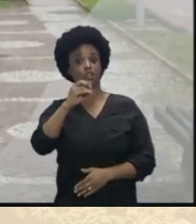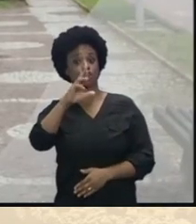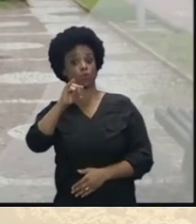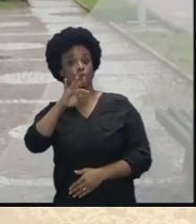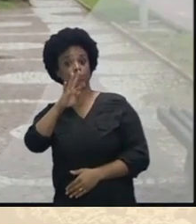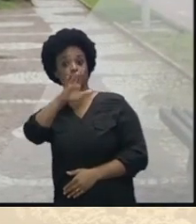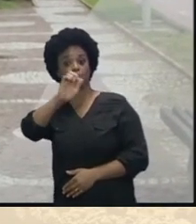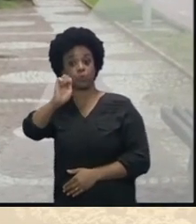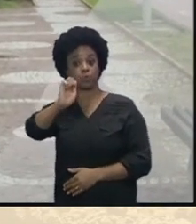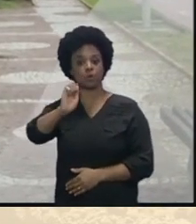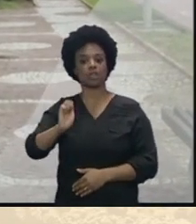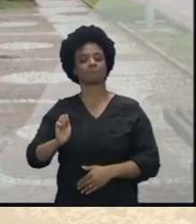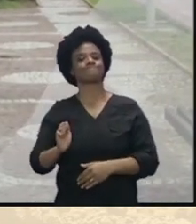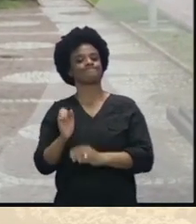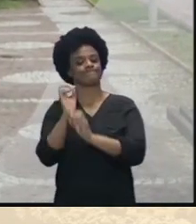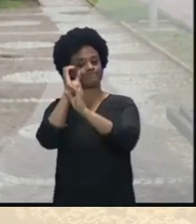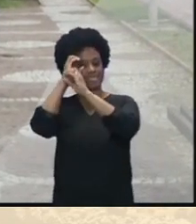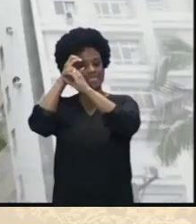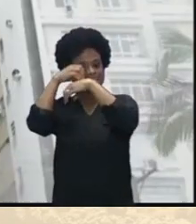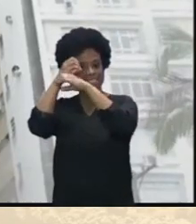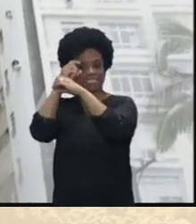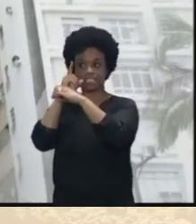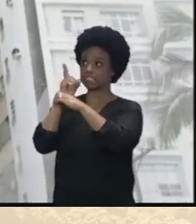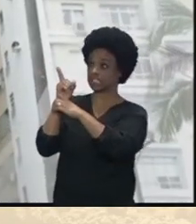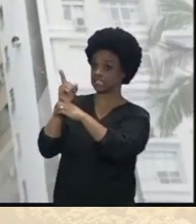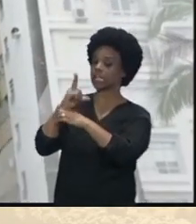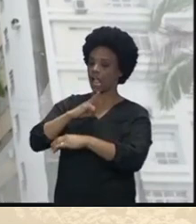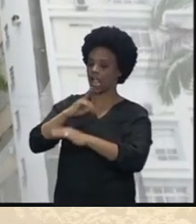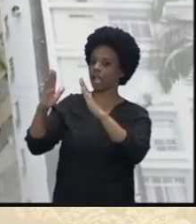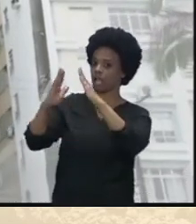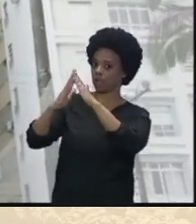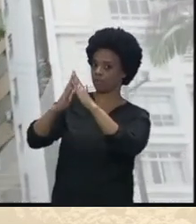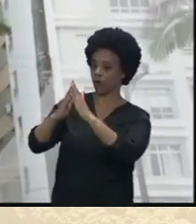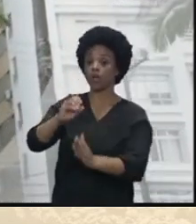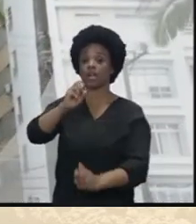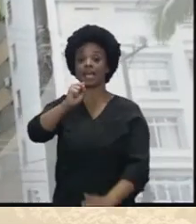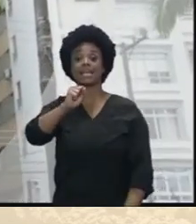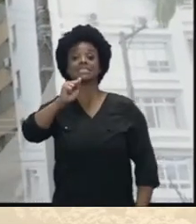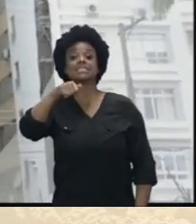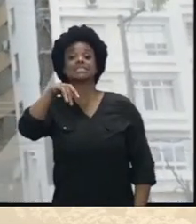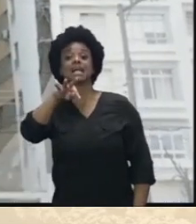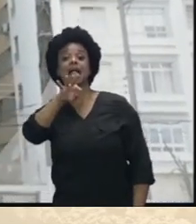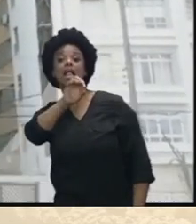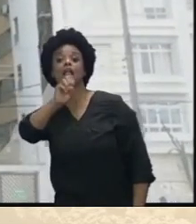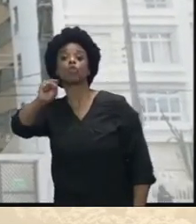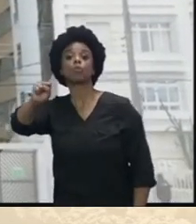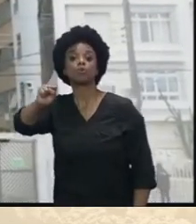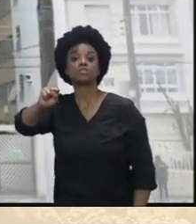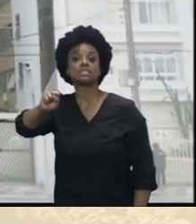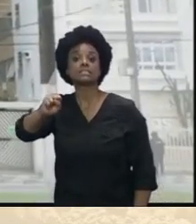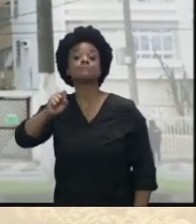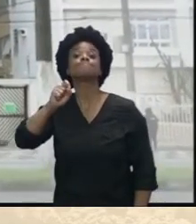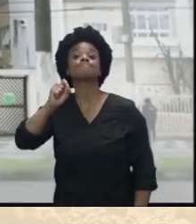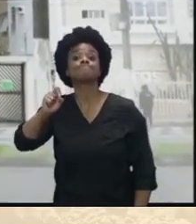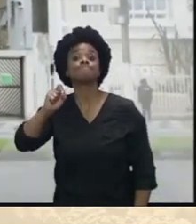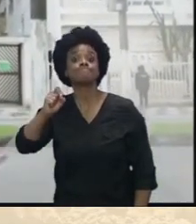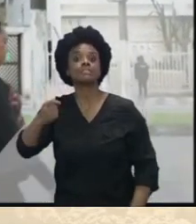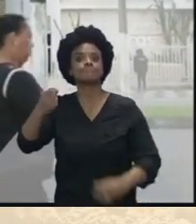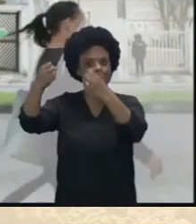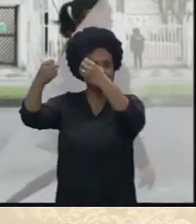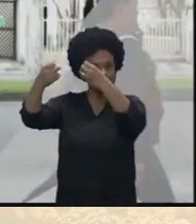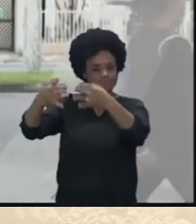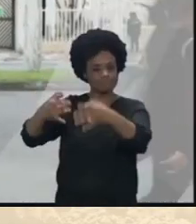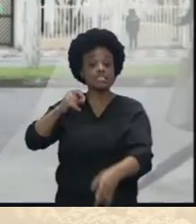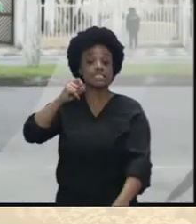A engenheira civil Laurimar Garcês é santista e trabalha na supervisão dos prédios inclinados há décadas. Ela nos conta que a